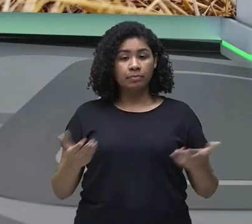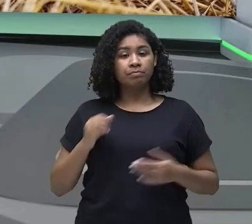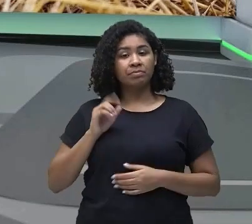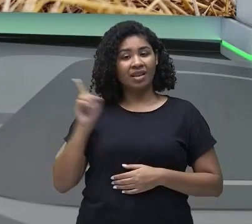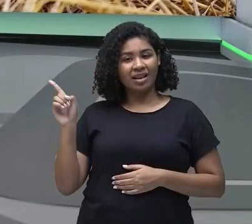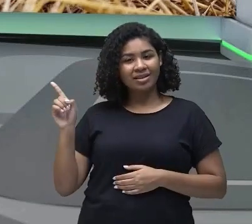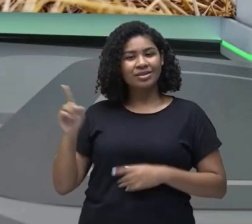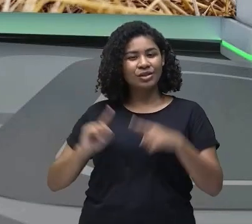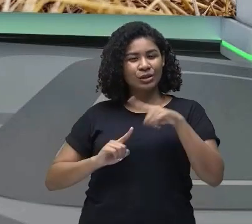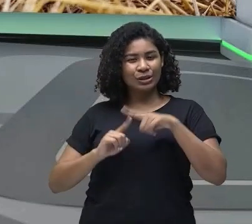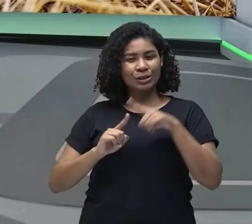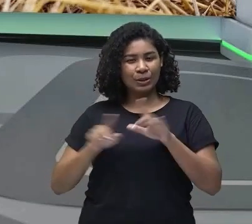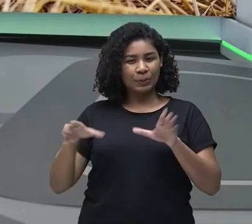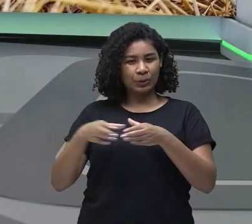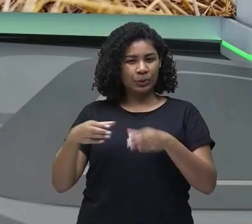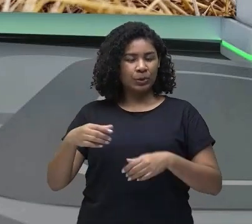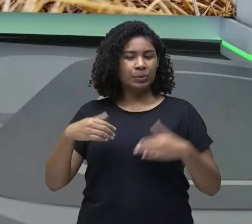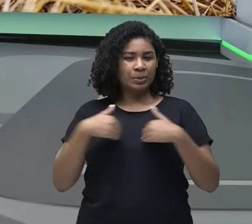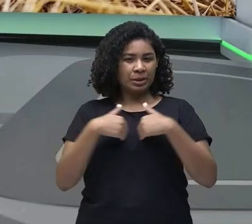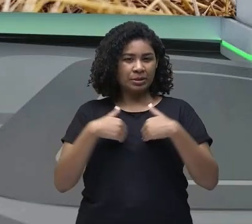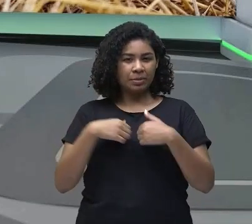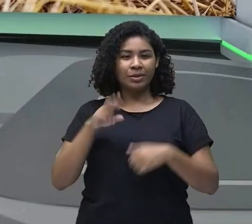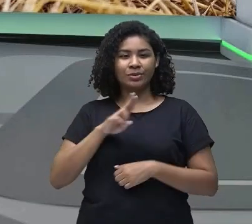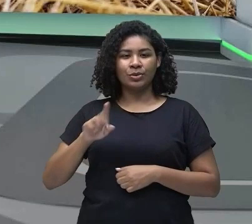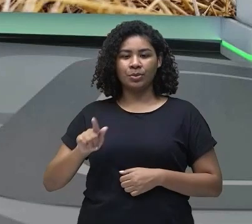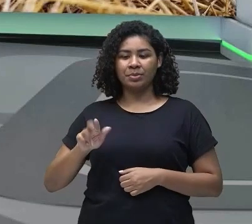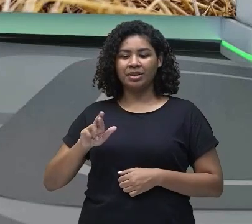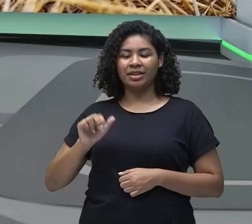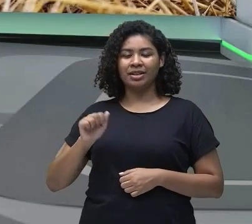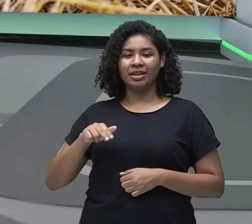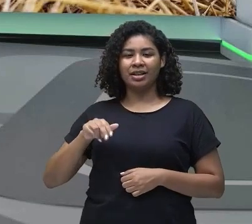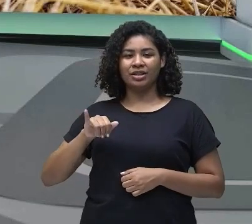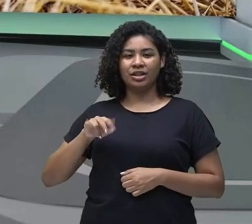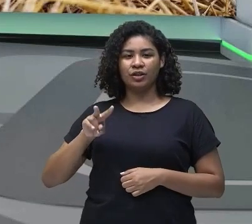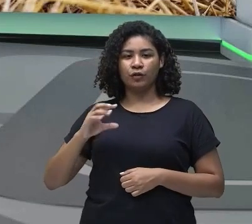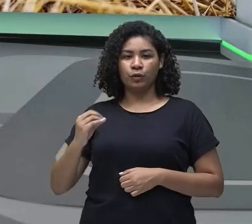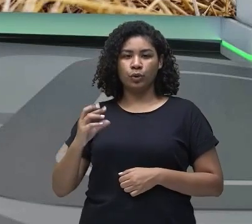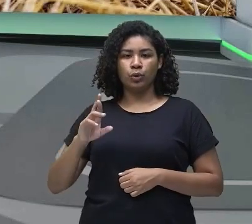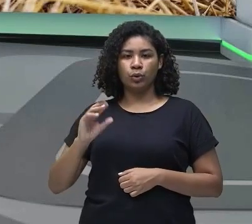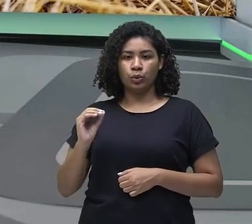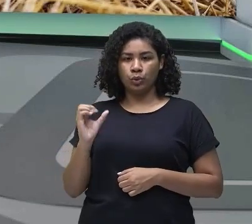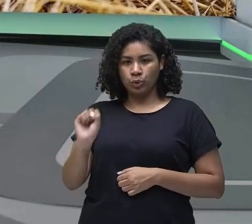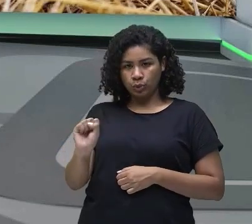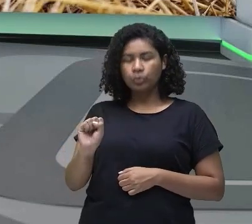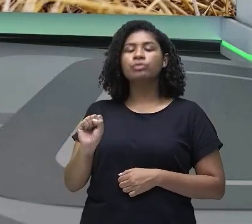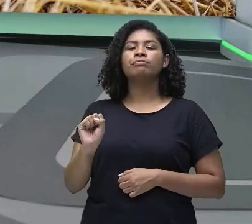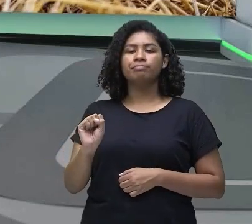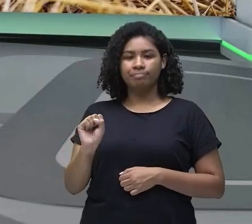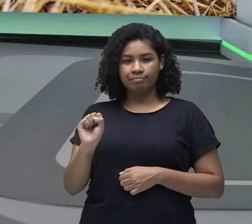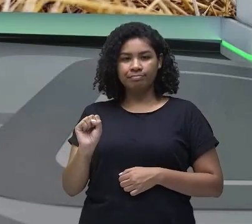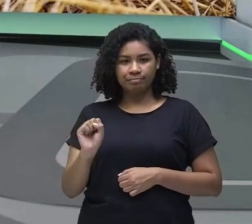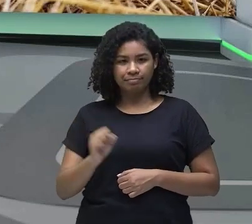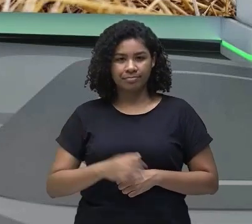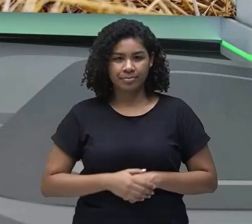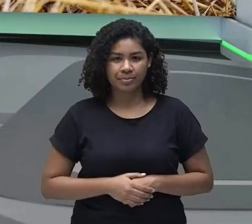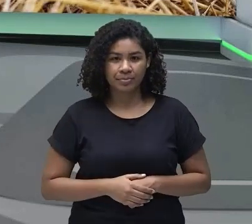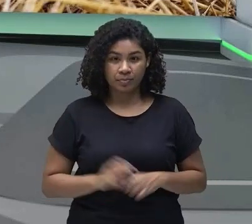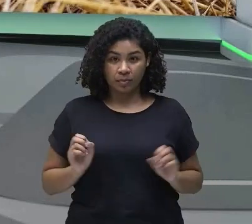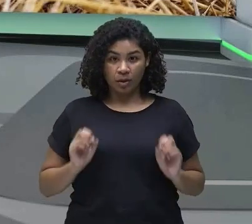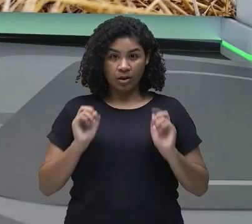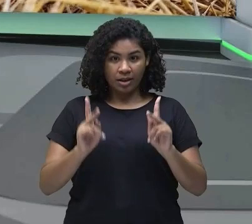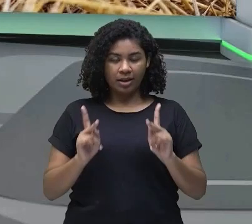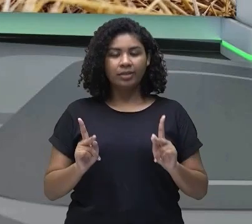grãos são os granívoros. São os animais herbívoros que